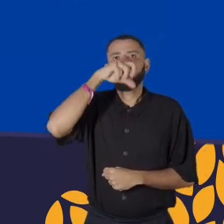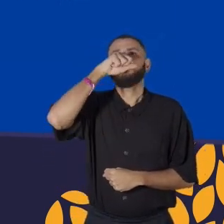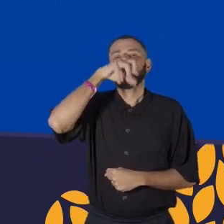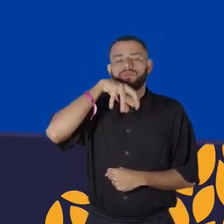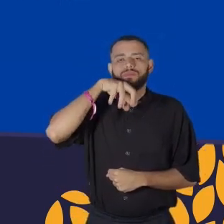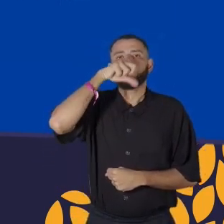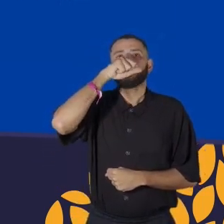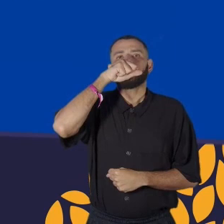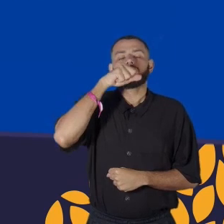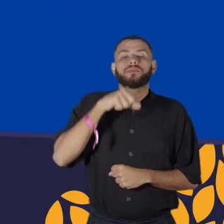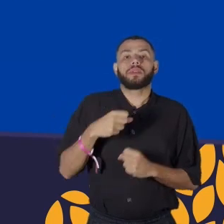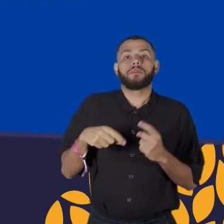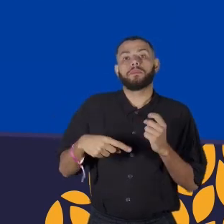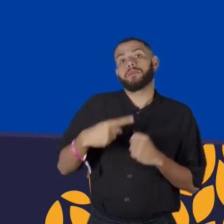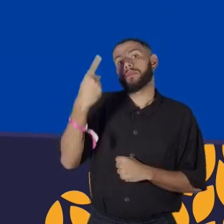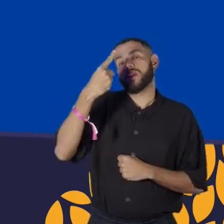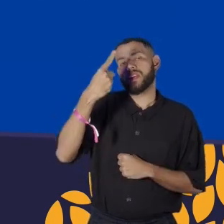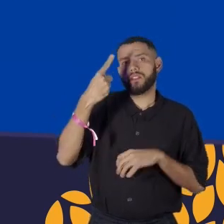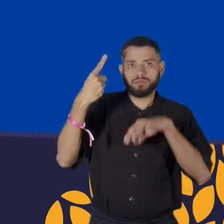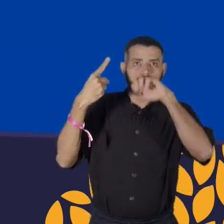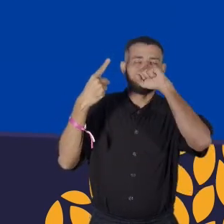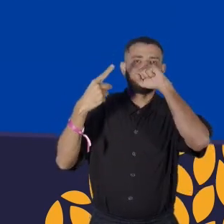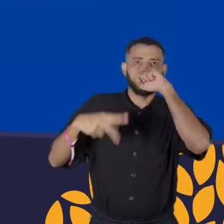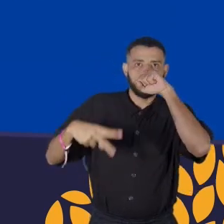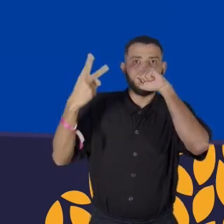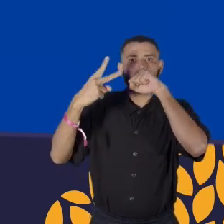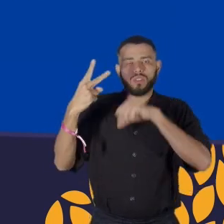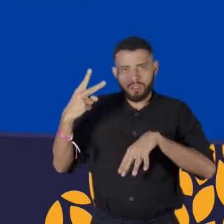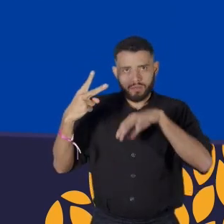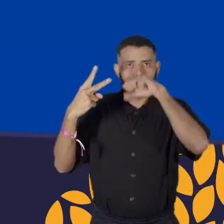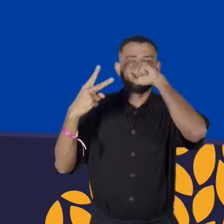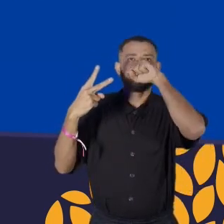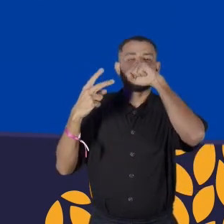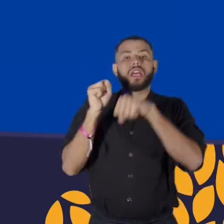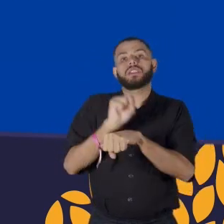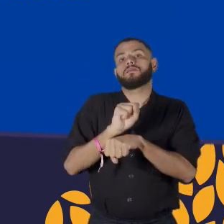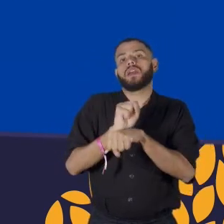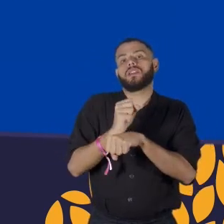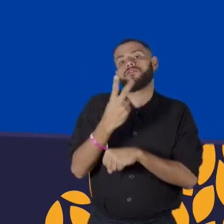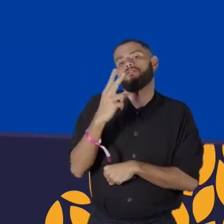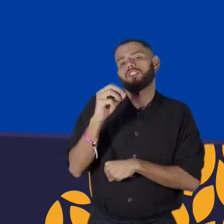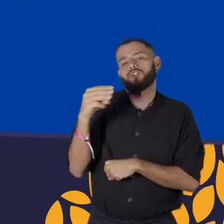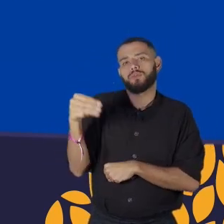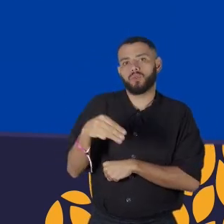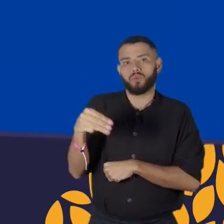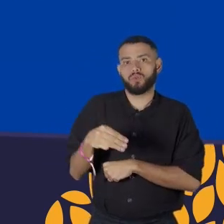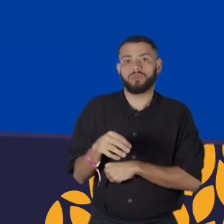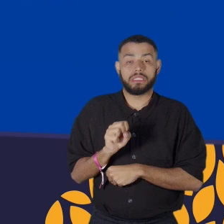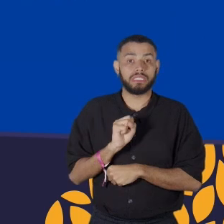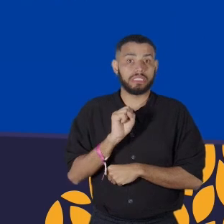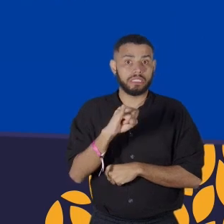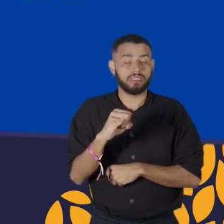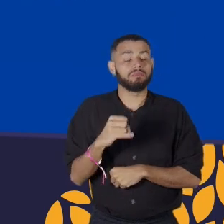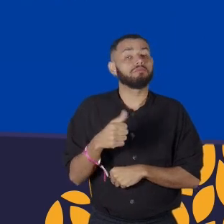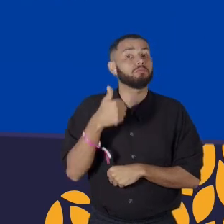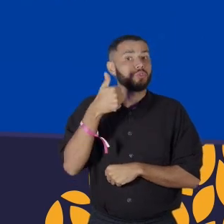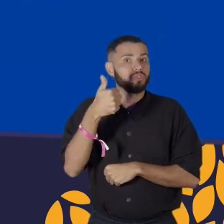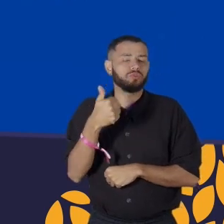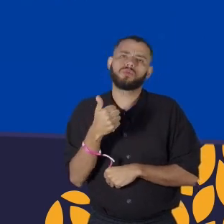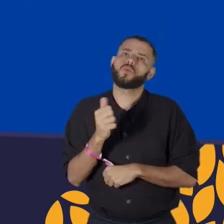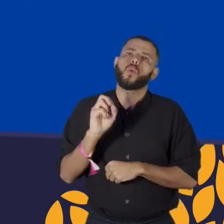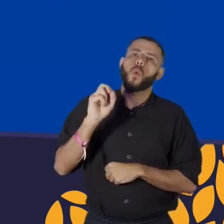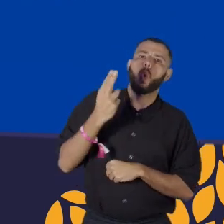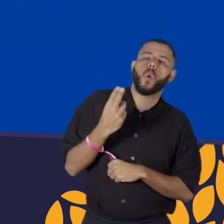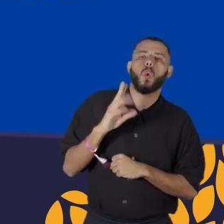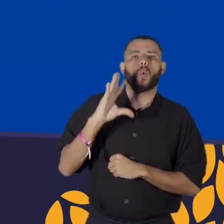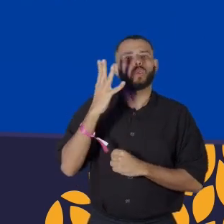primeira, fazia a segunda na sequência, esperava 20 minutos. Se foi positivo, ou se não aconteceu nada,